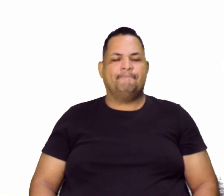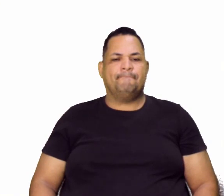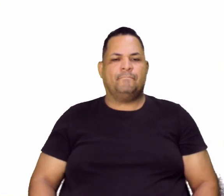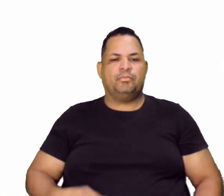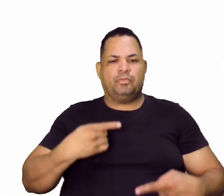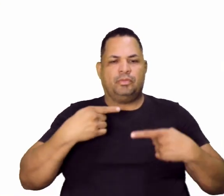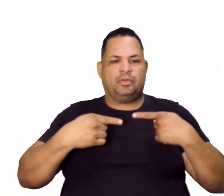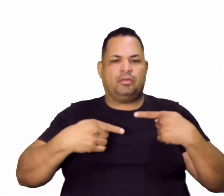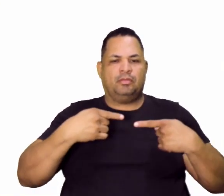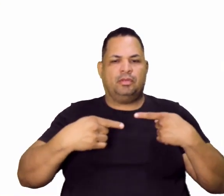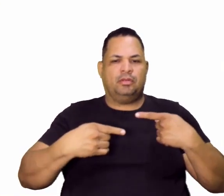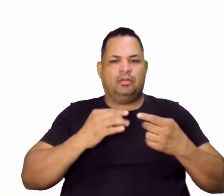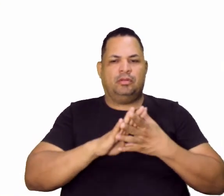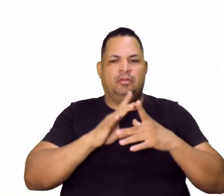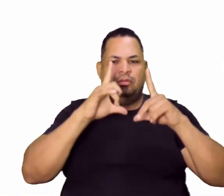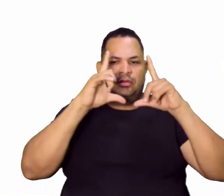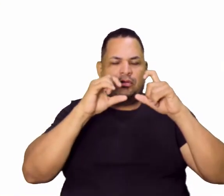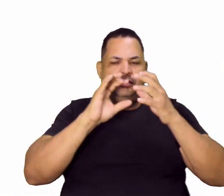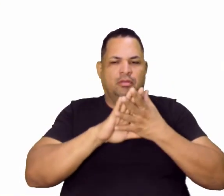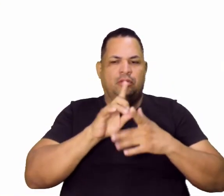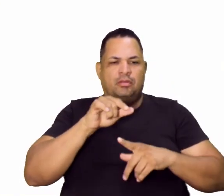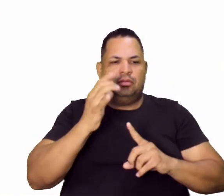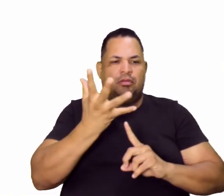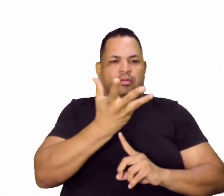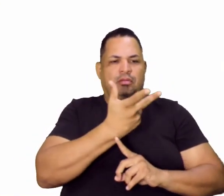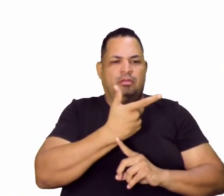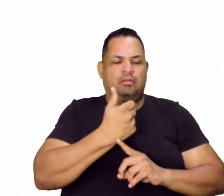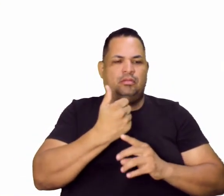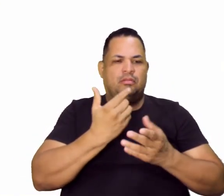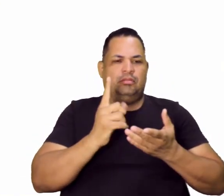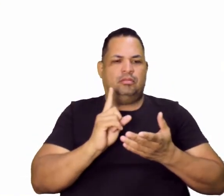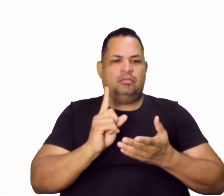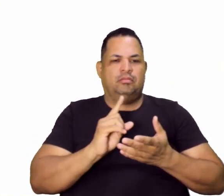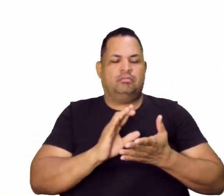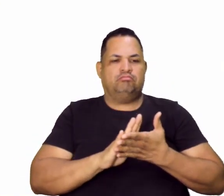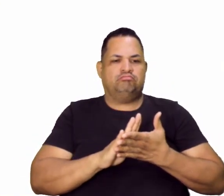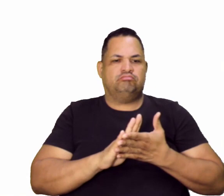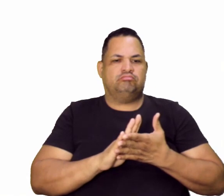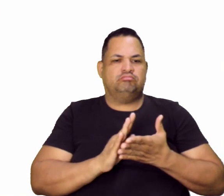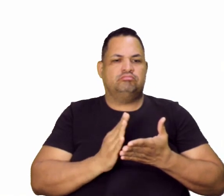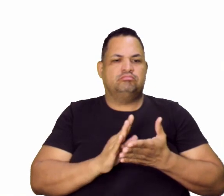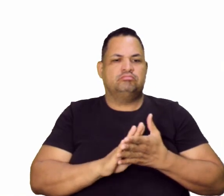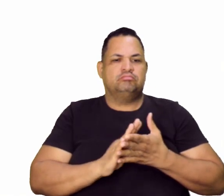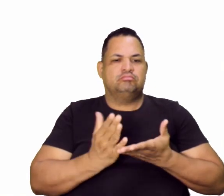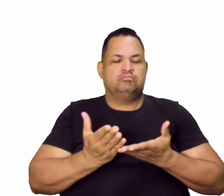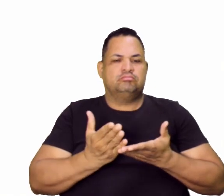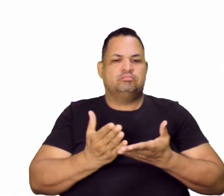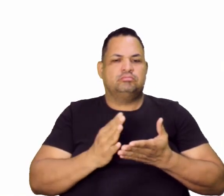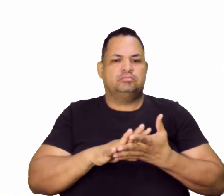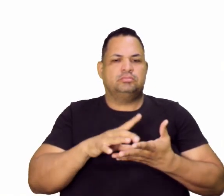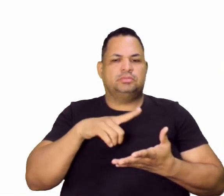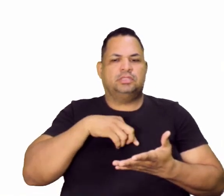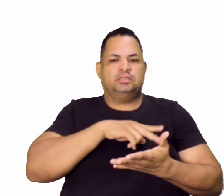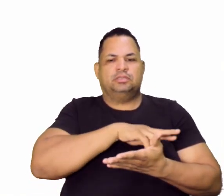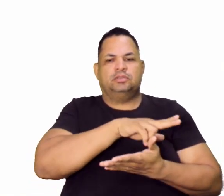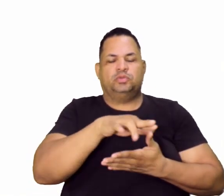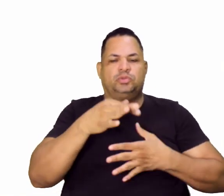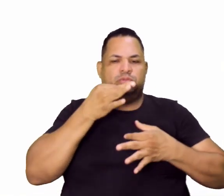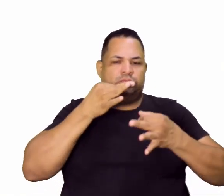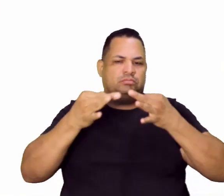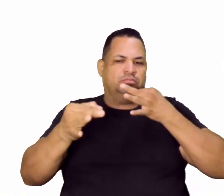A discussão sobre a fotografia é a arte ou não é longa e envolve uma